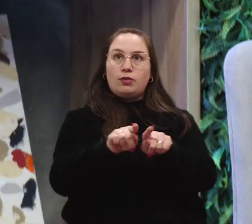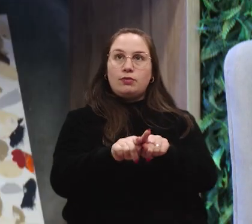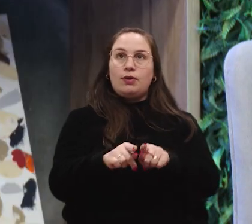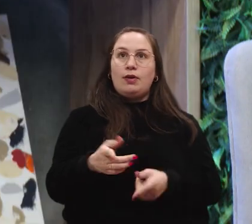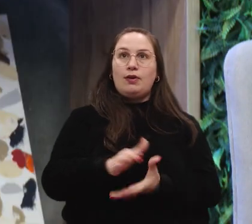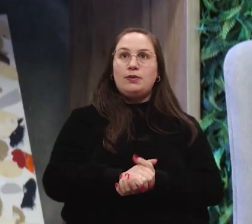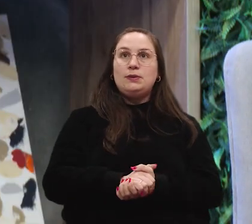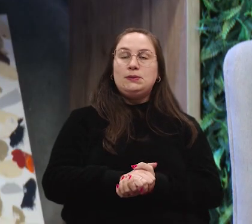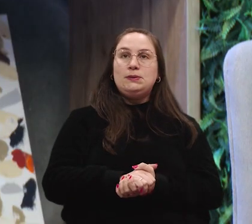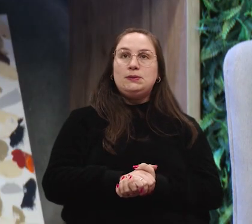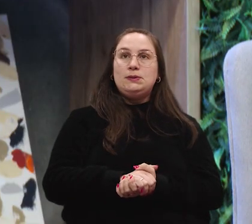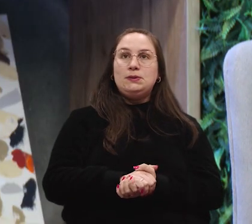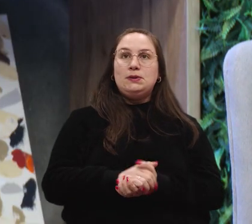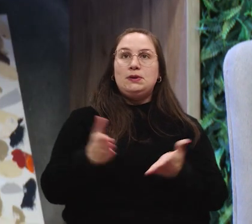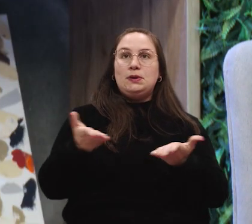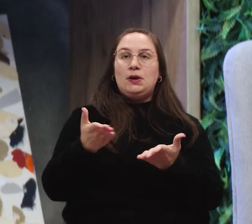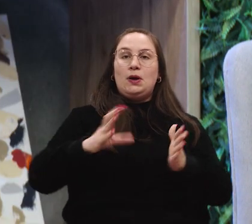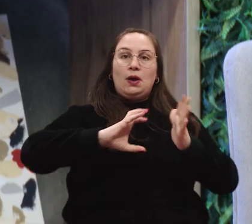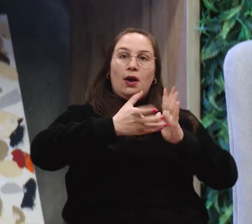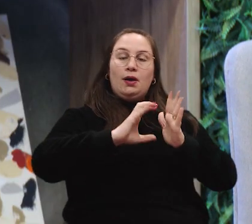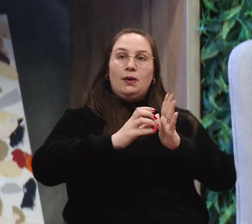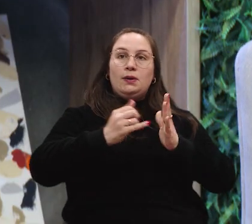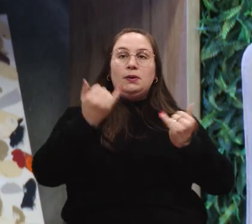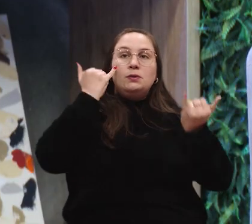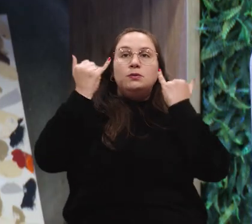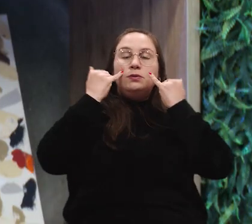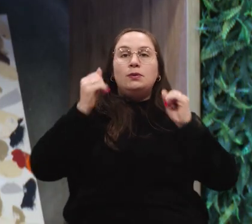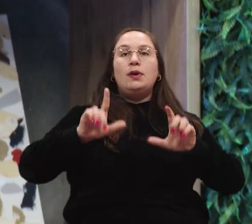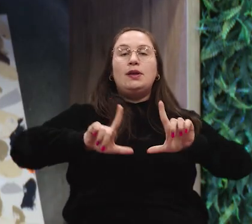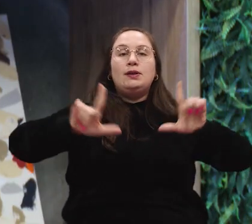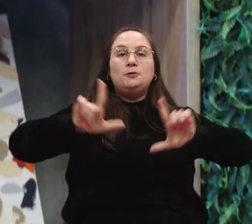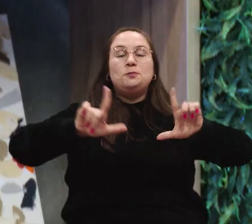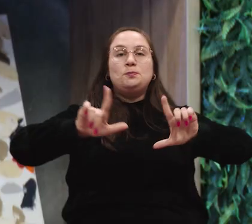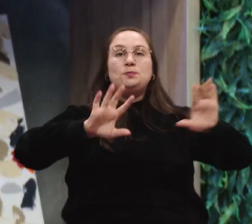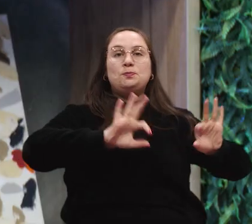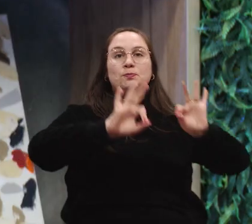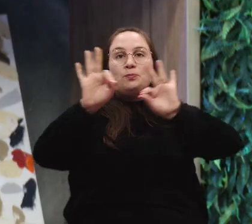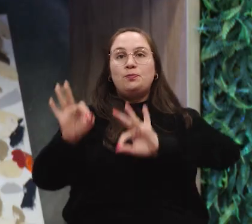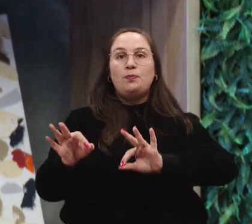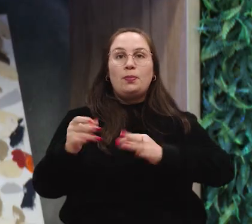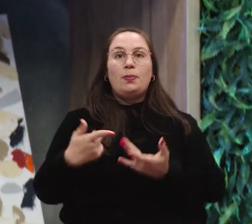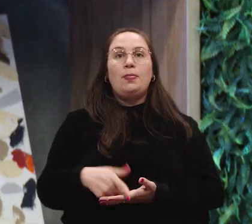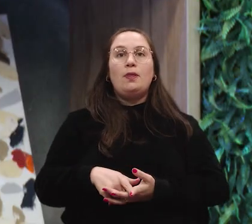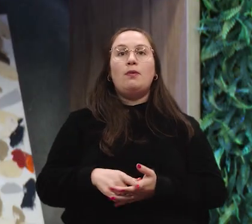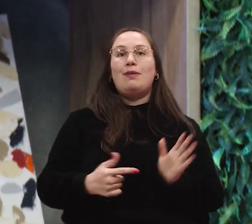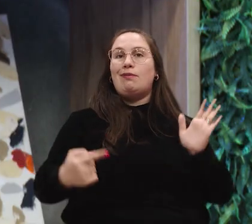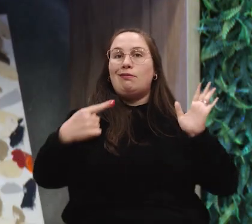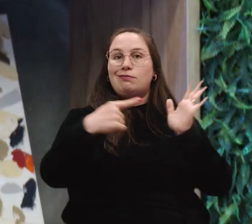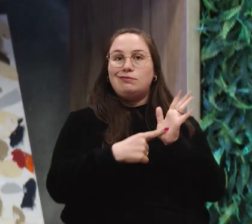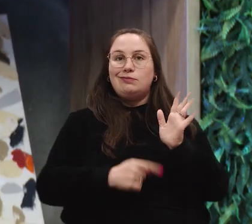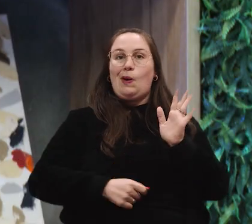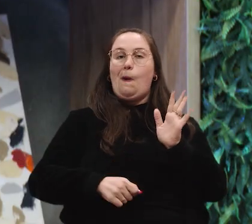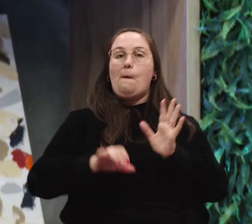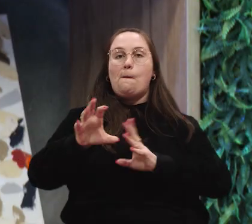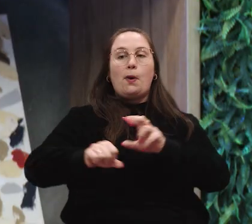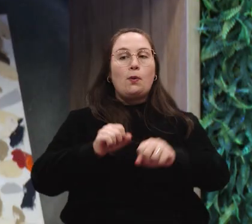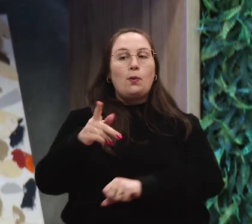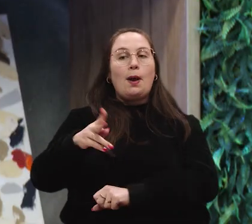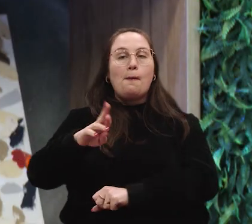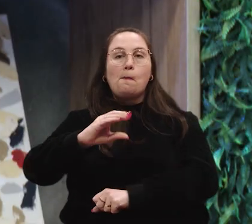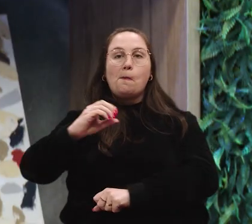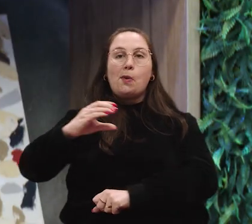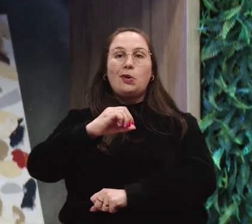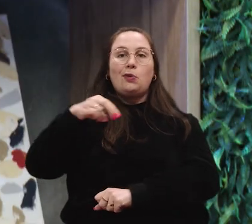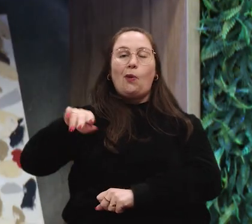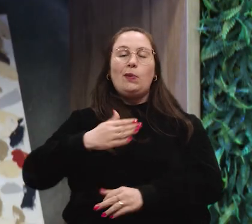Nossa. Vamos passar, então, os nossos dados para quem está em casa e que precisa fazer uma denúncia, procurar o PROCON. Tem